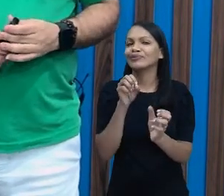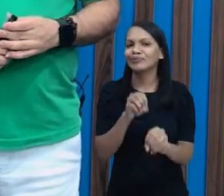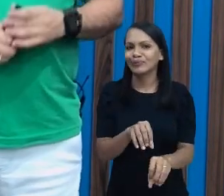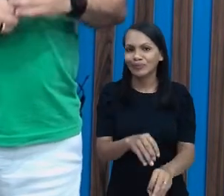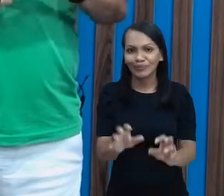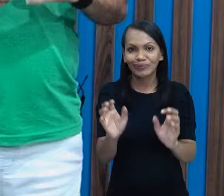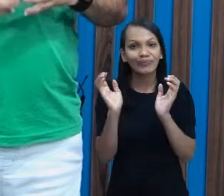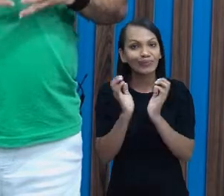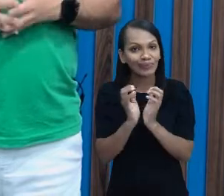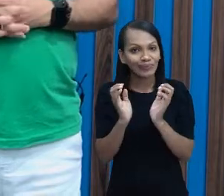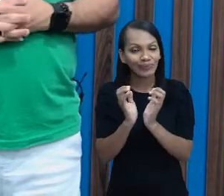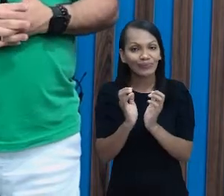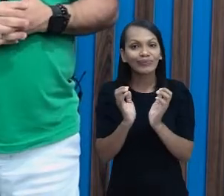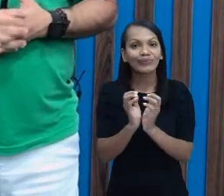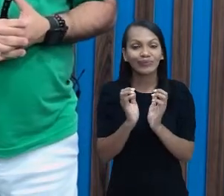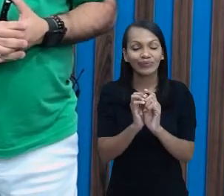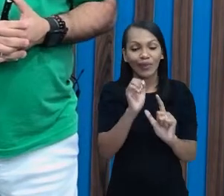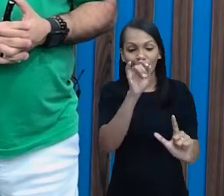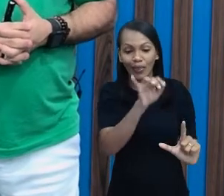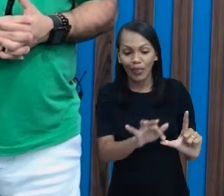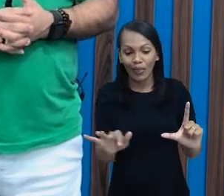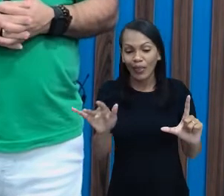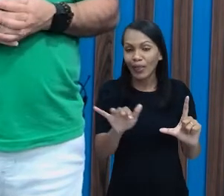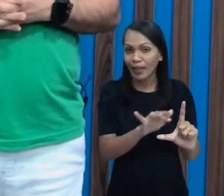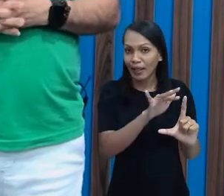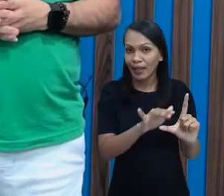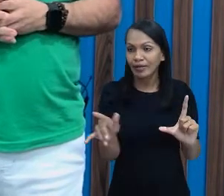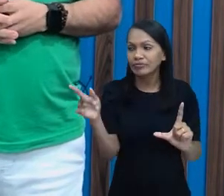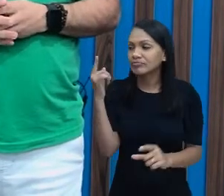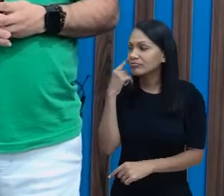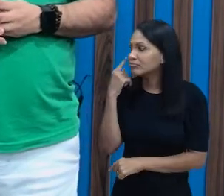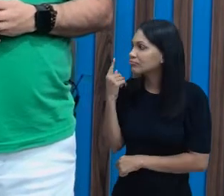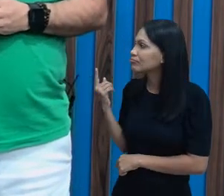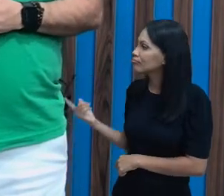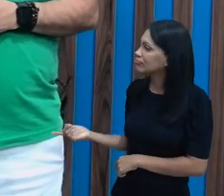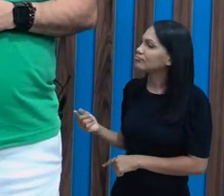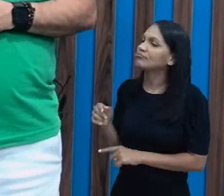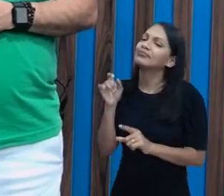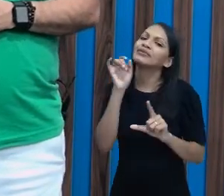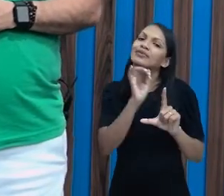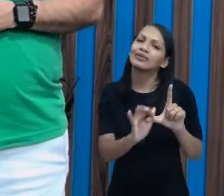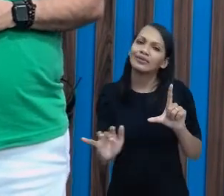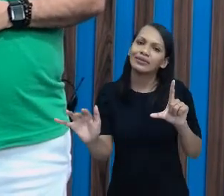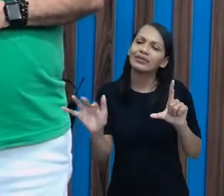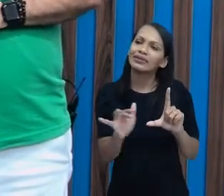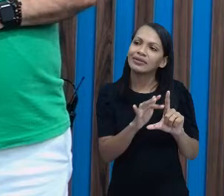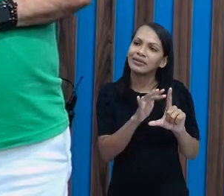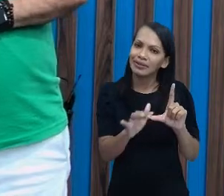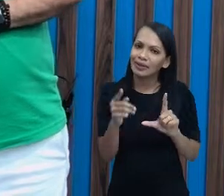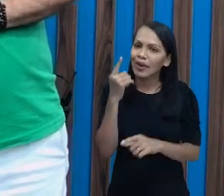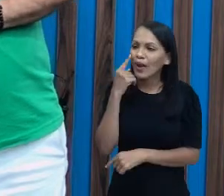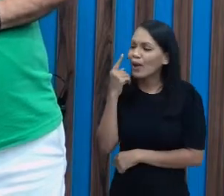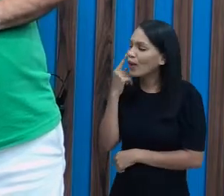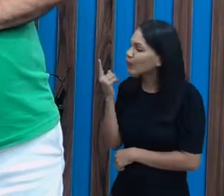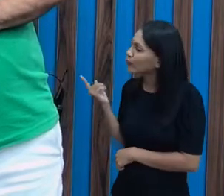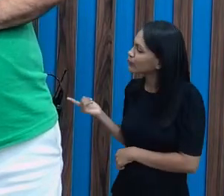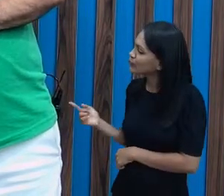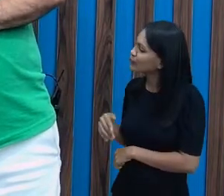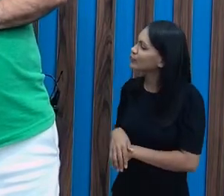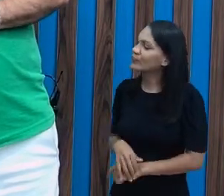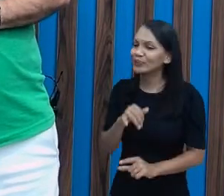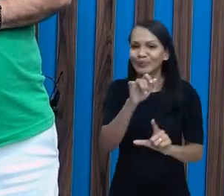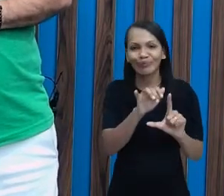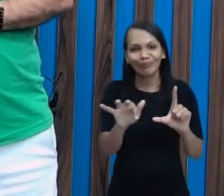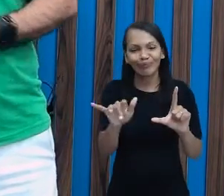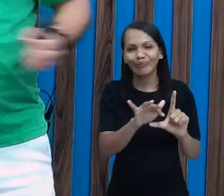Devinho, ele vai colocar aí os QR Codes aí na tela para você. Aqui, ó, nesse lado aqui, o